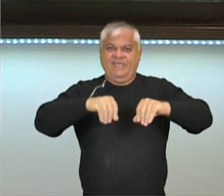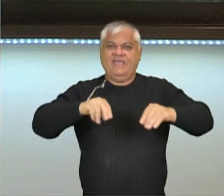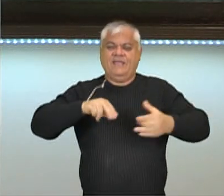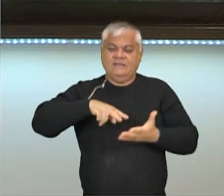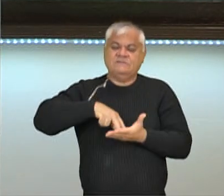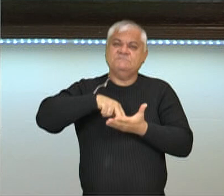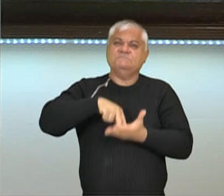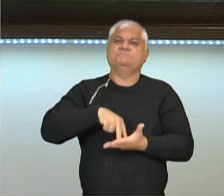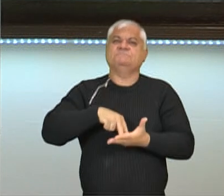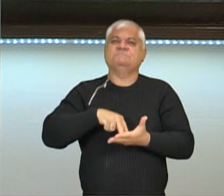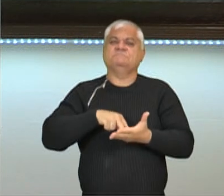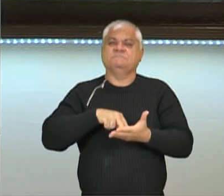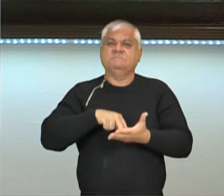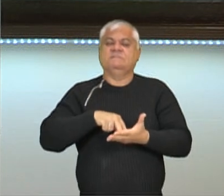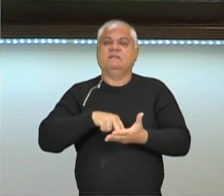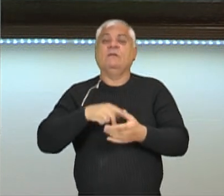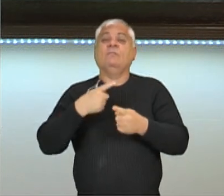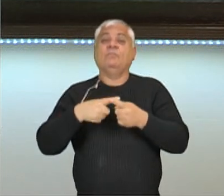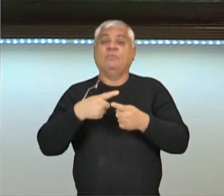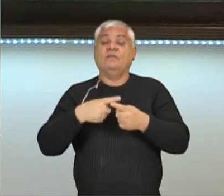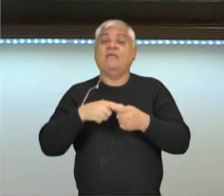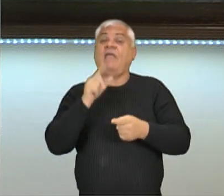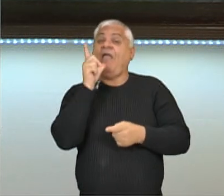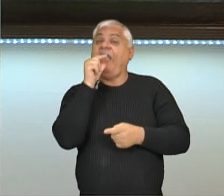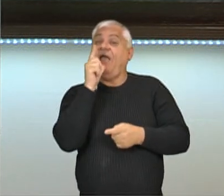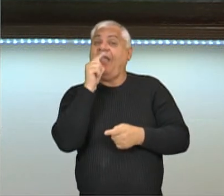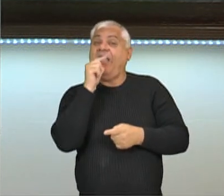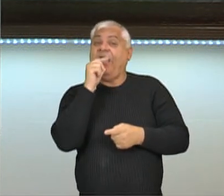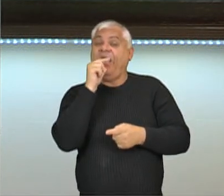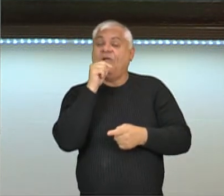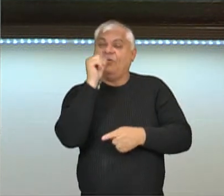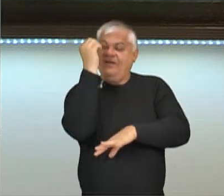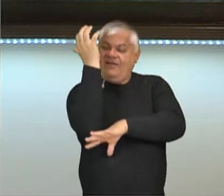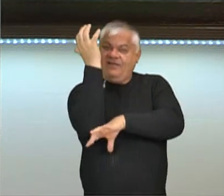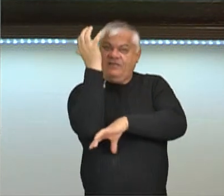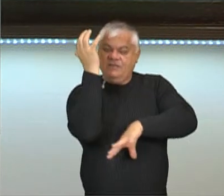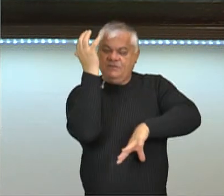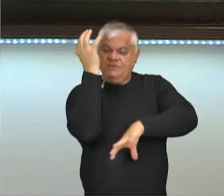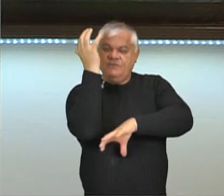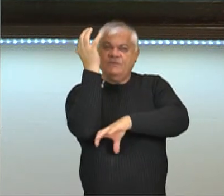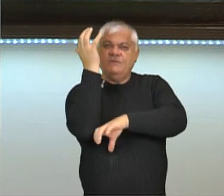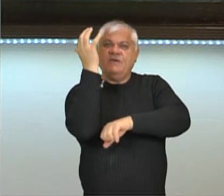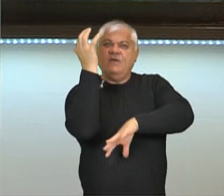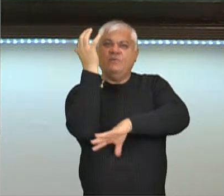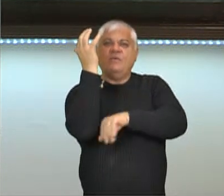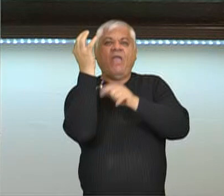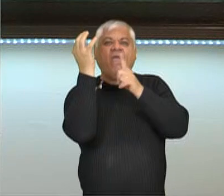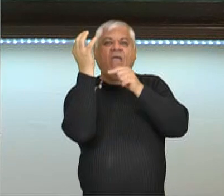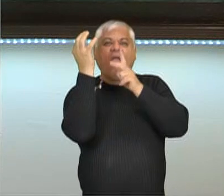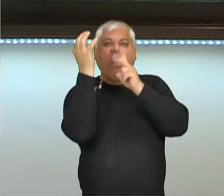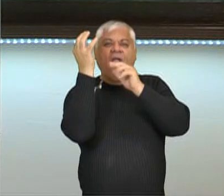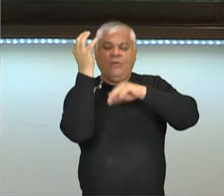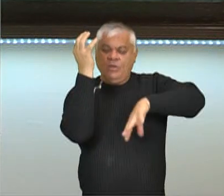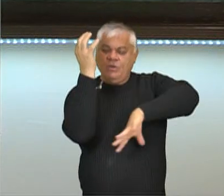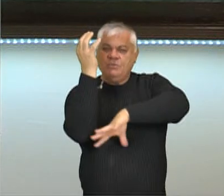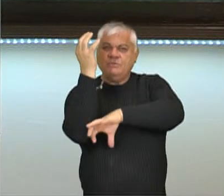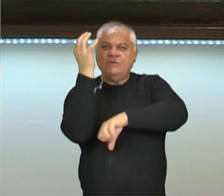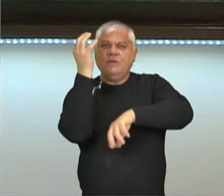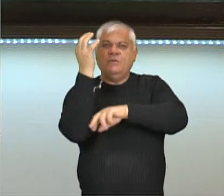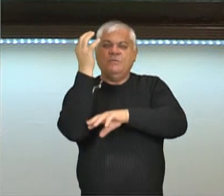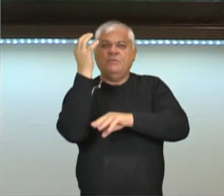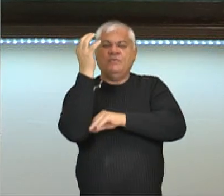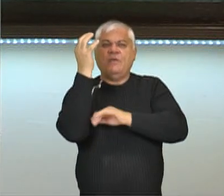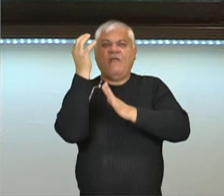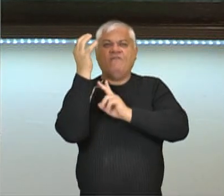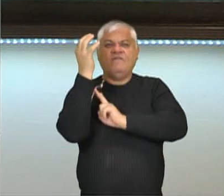e também na absorção da água que está ali no solo, da absorção dos nutrientes que também estão ali, que